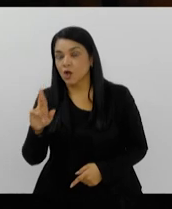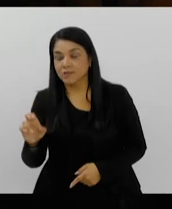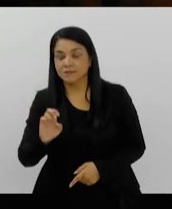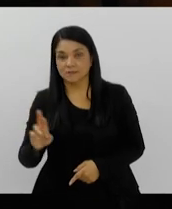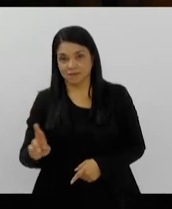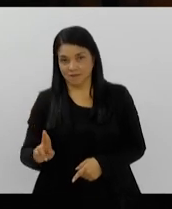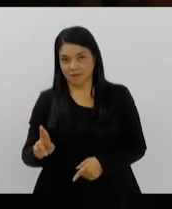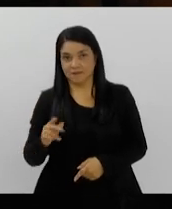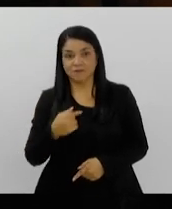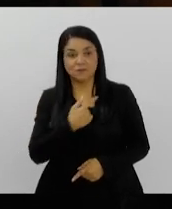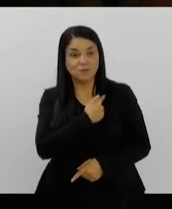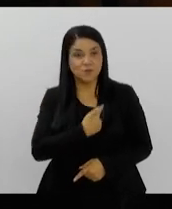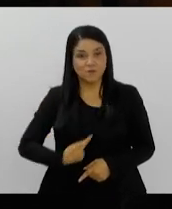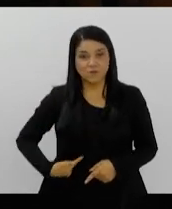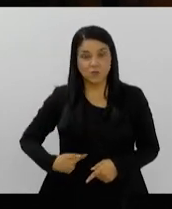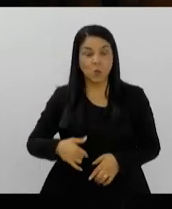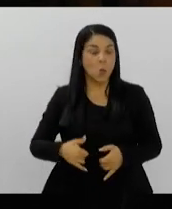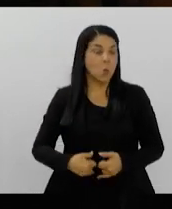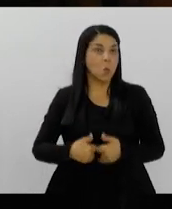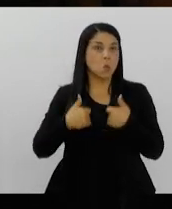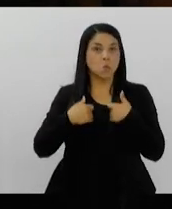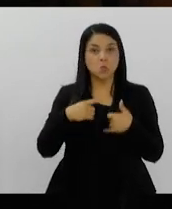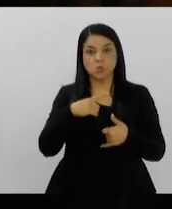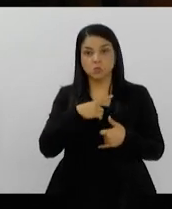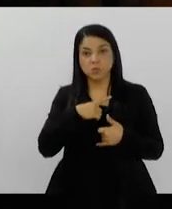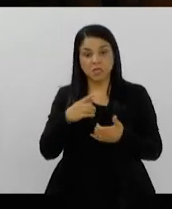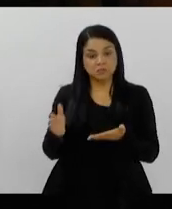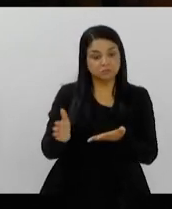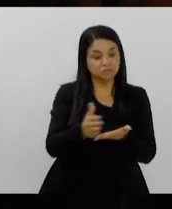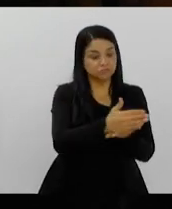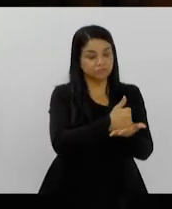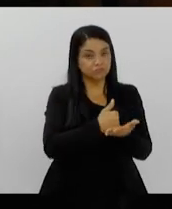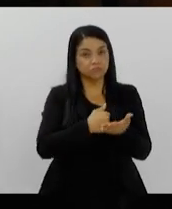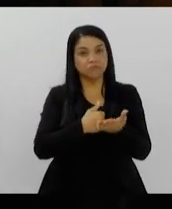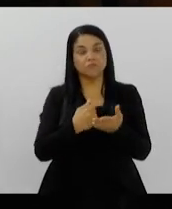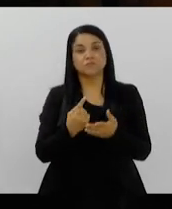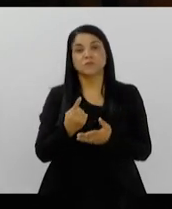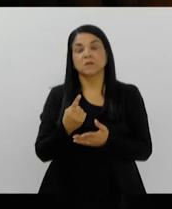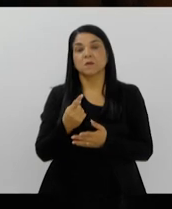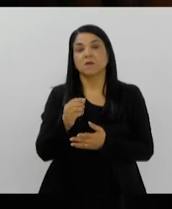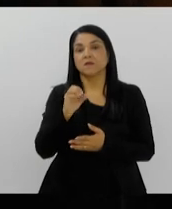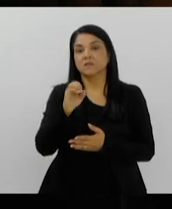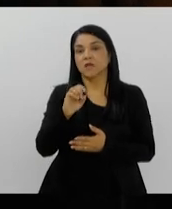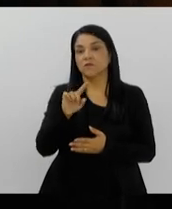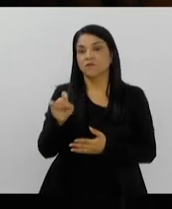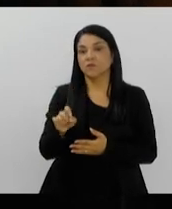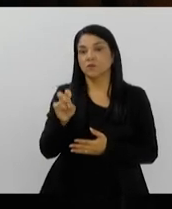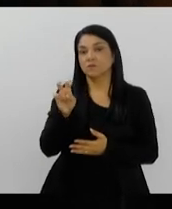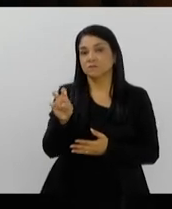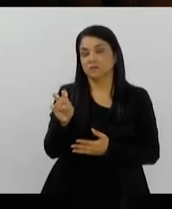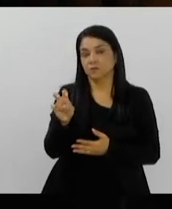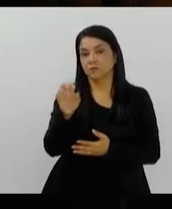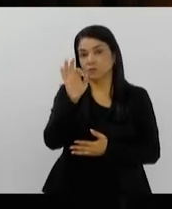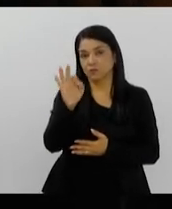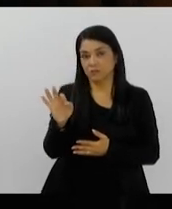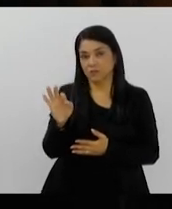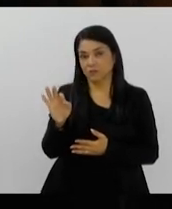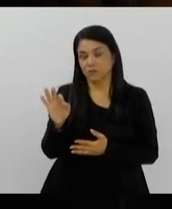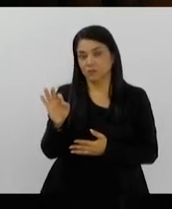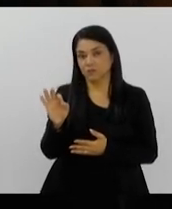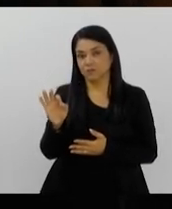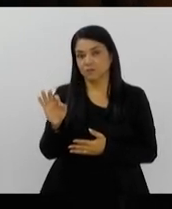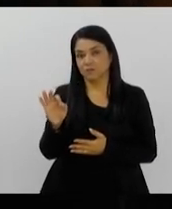orgulhando de conseguir fazer uma arrecadação de menos de 0,5% nessa arrecadação com a dívida